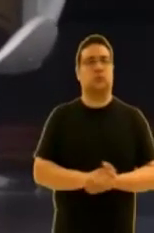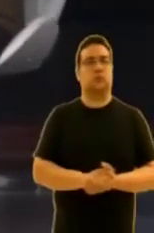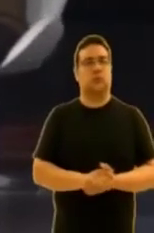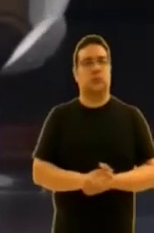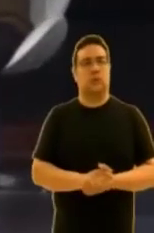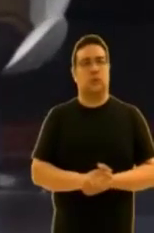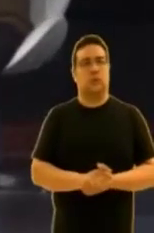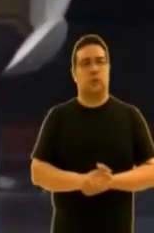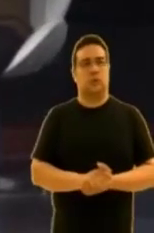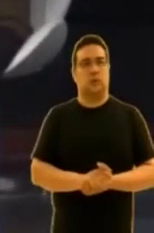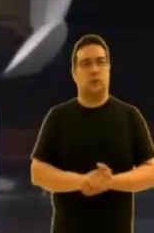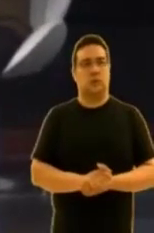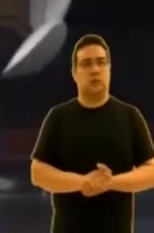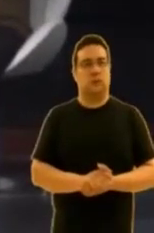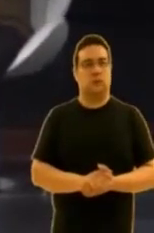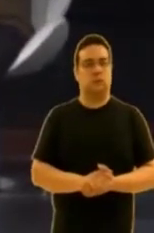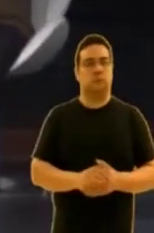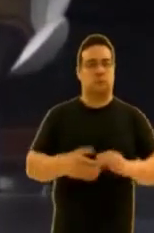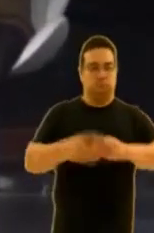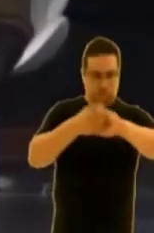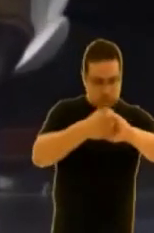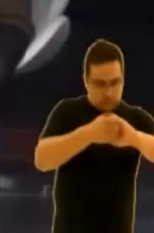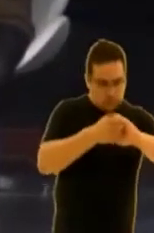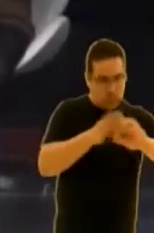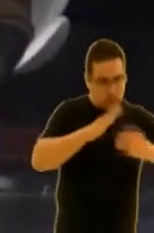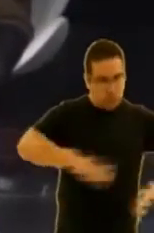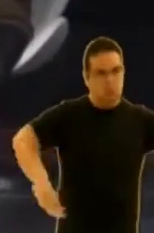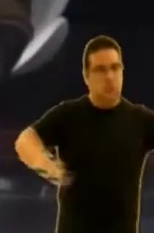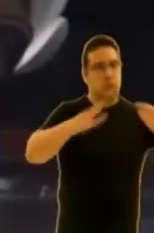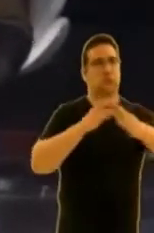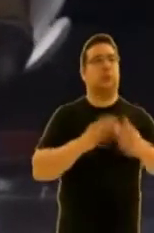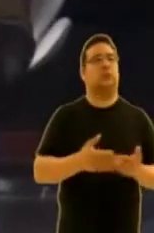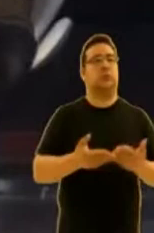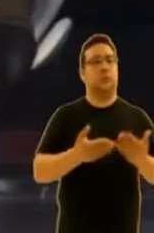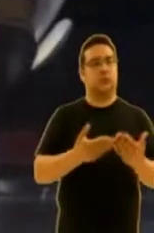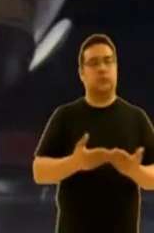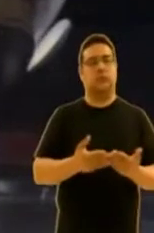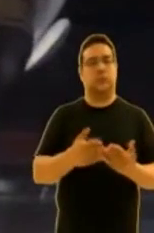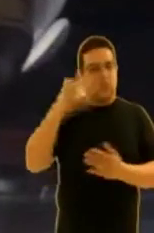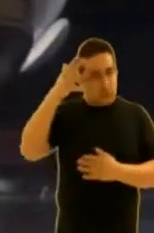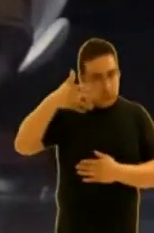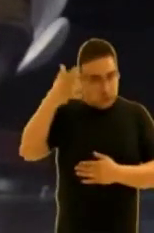Saudar aqui também ao nosso palestrante, Romeu, um prazer tê-lo conosco.